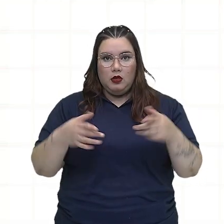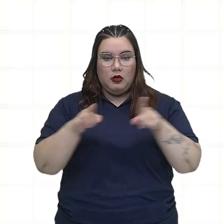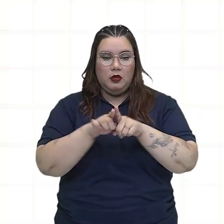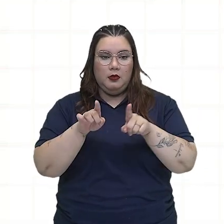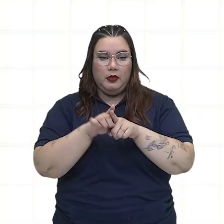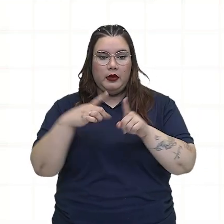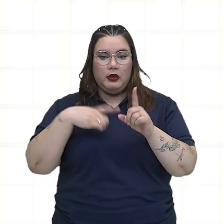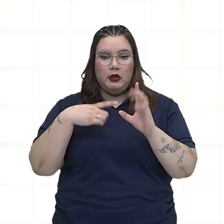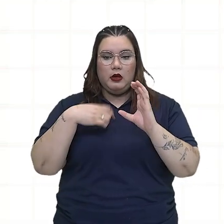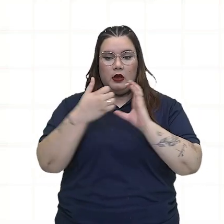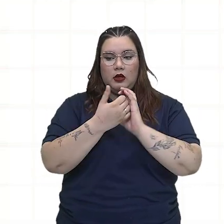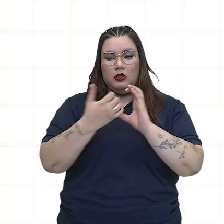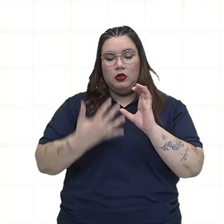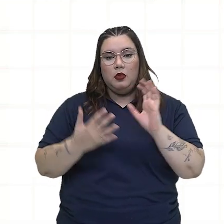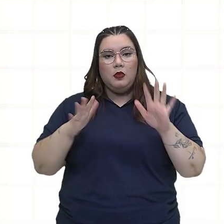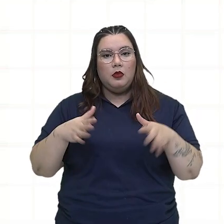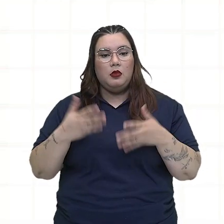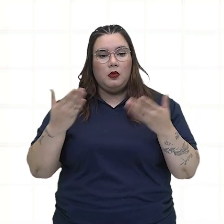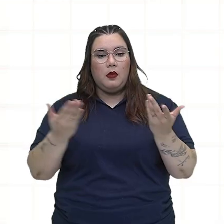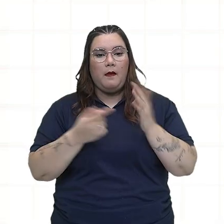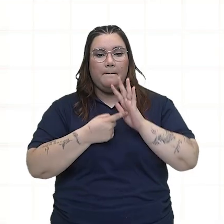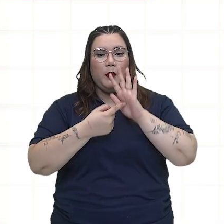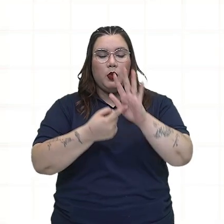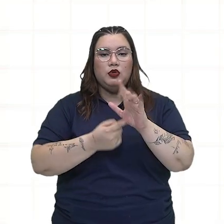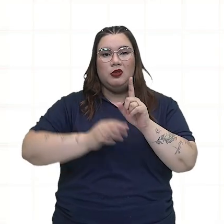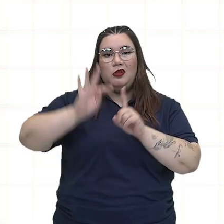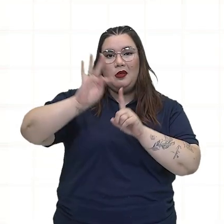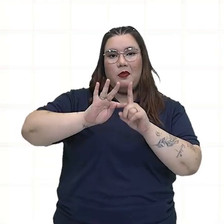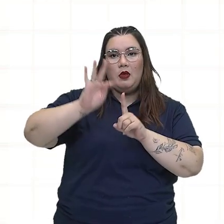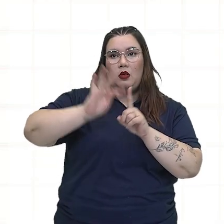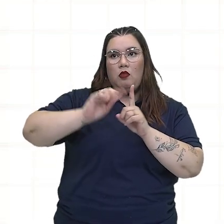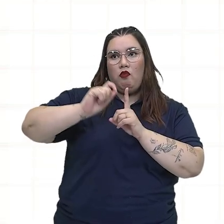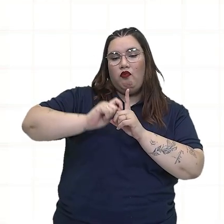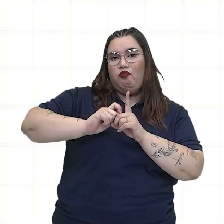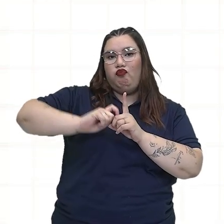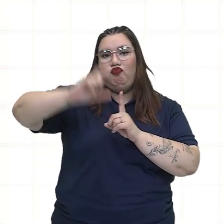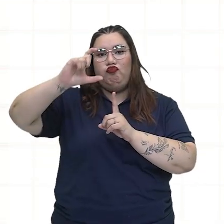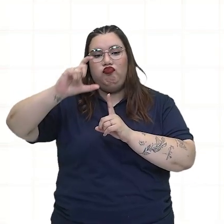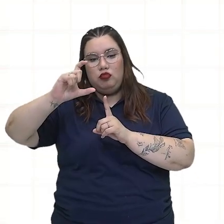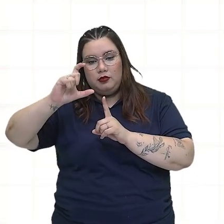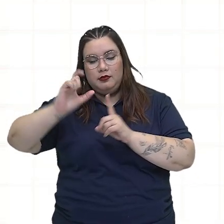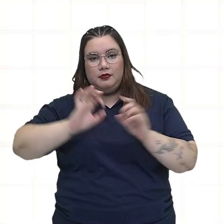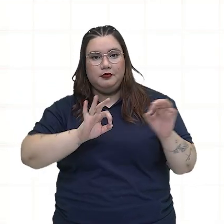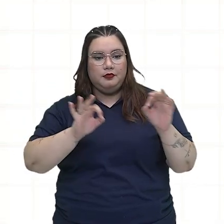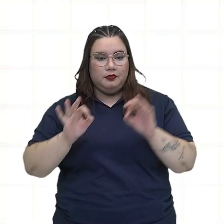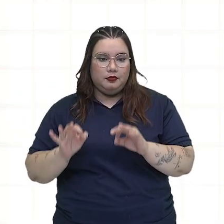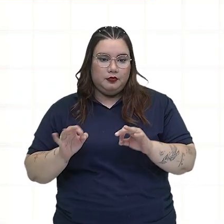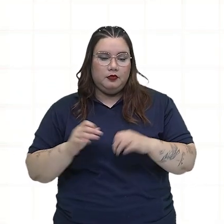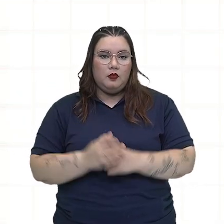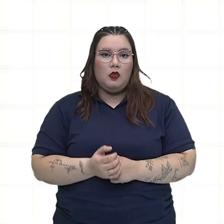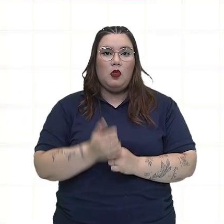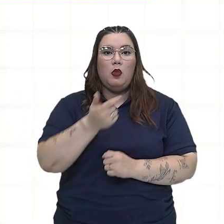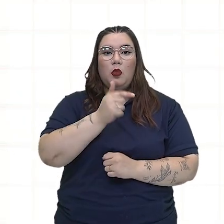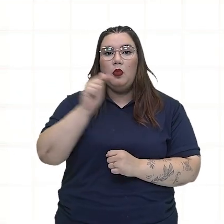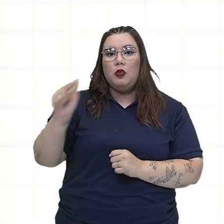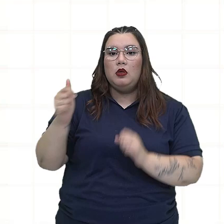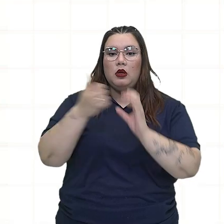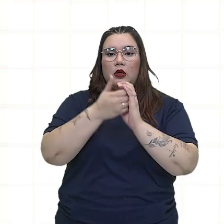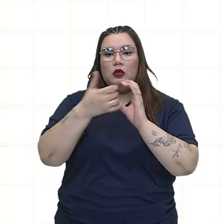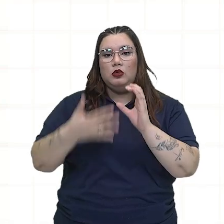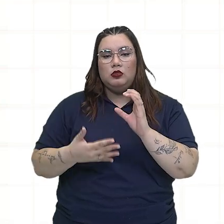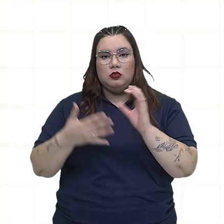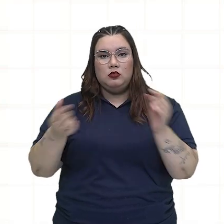Ele também tem como característica apresentar temperaturas elevadas. Uma